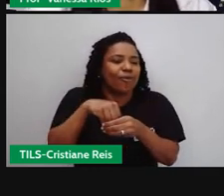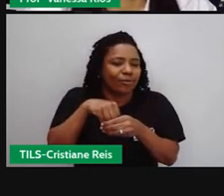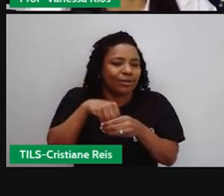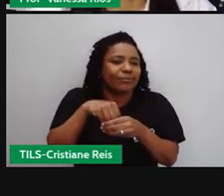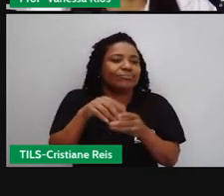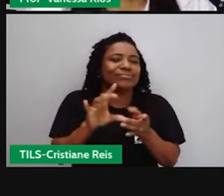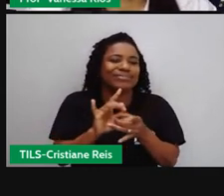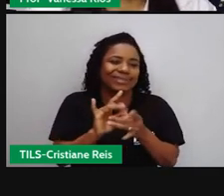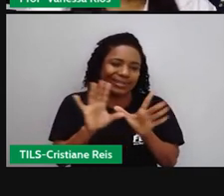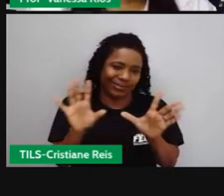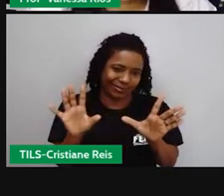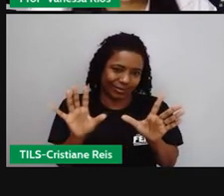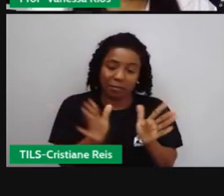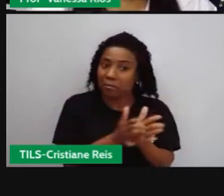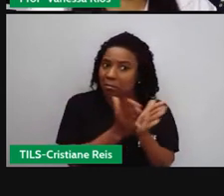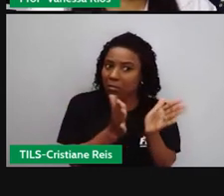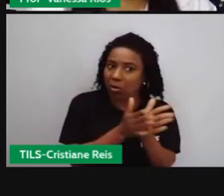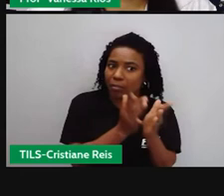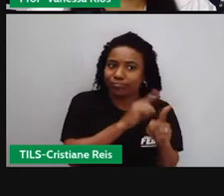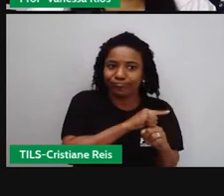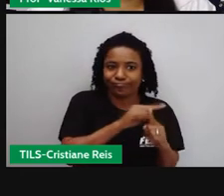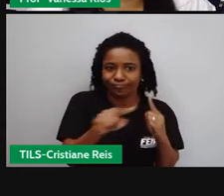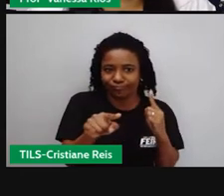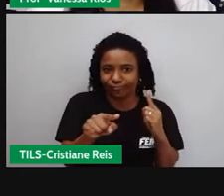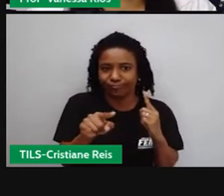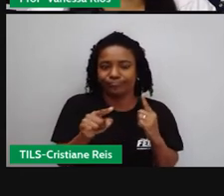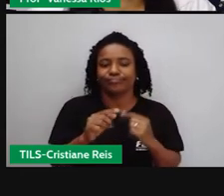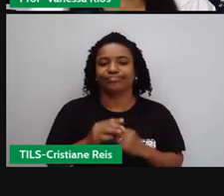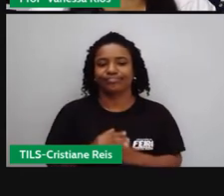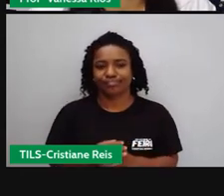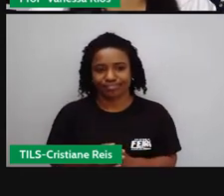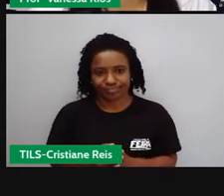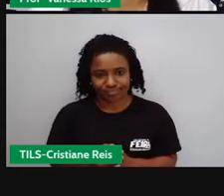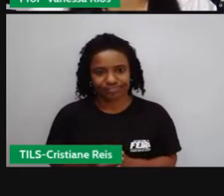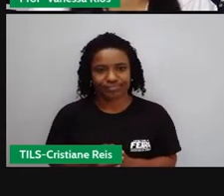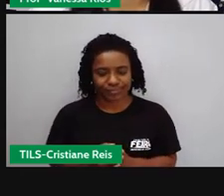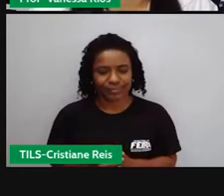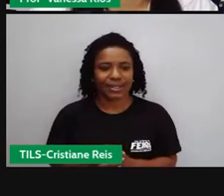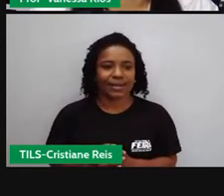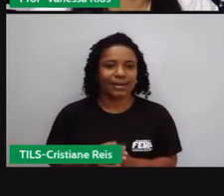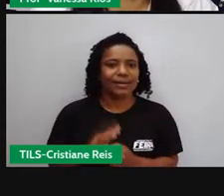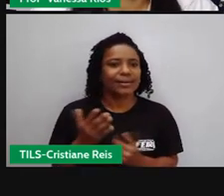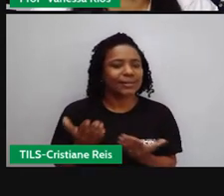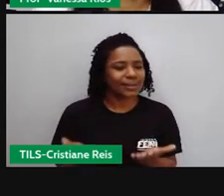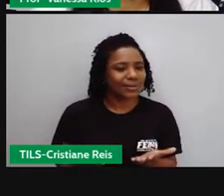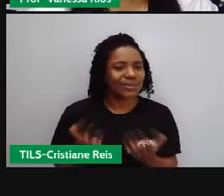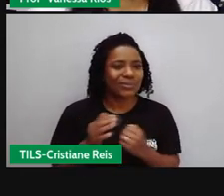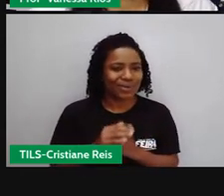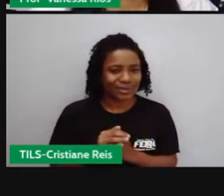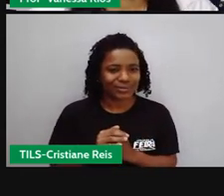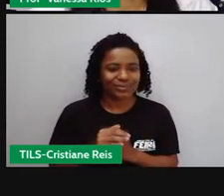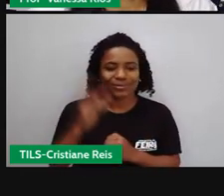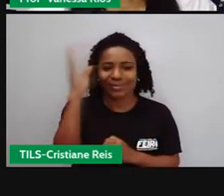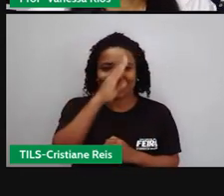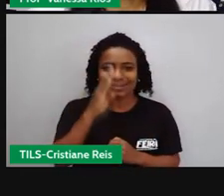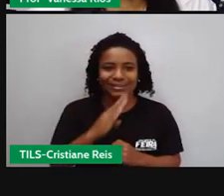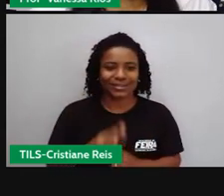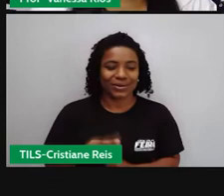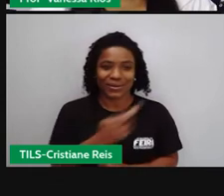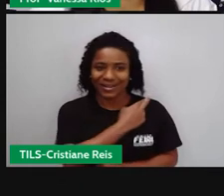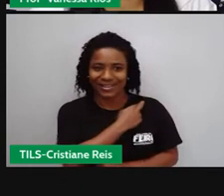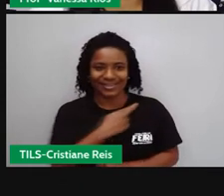Com o advento da República, a gente já estudou sobre isso, né, depois da proclamação da República, onde o